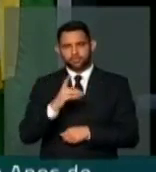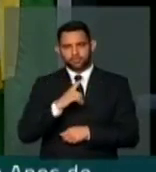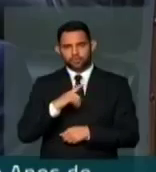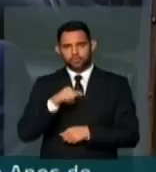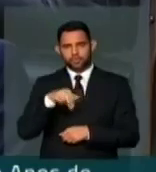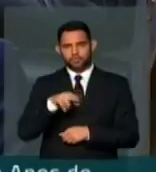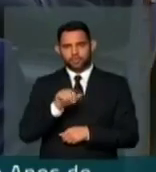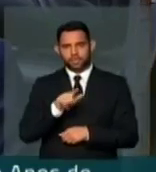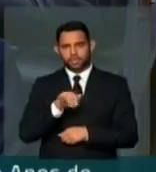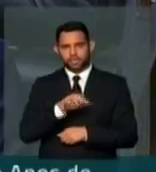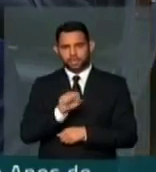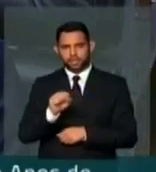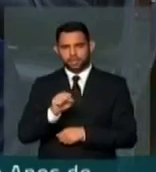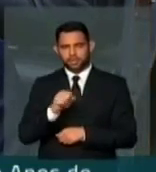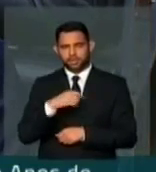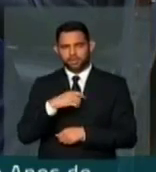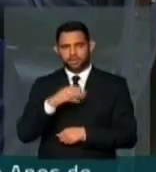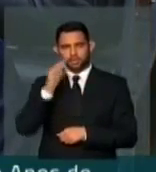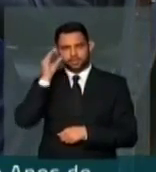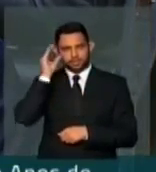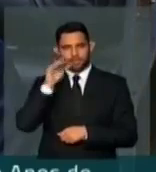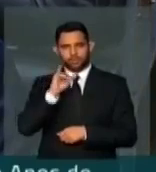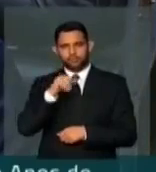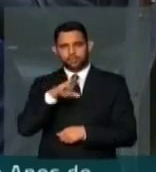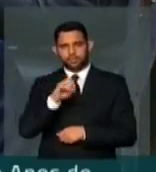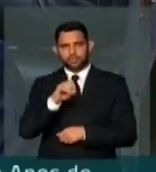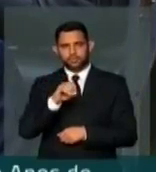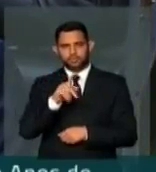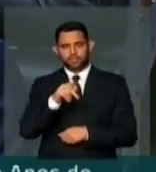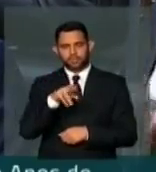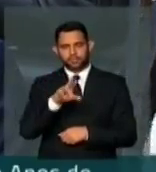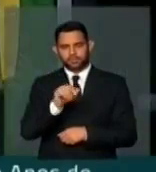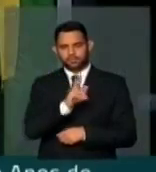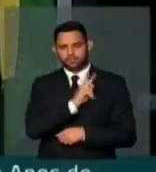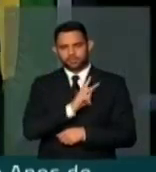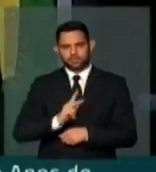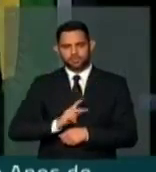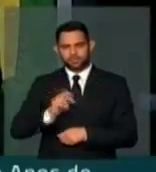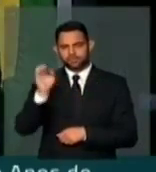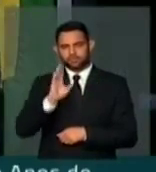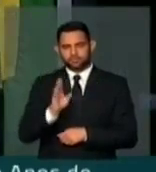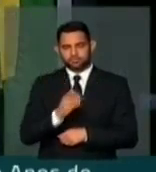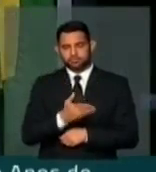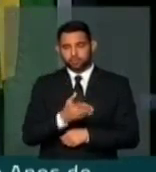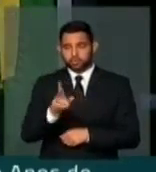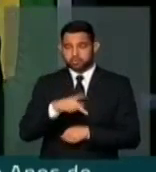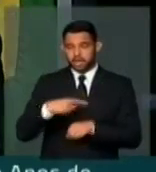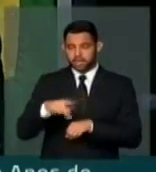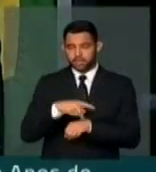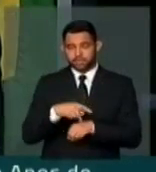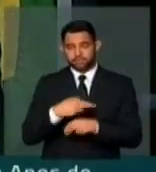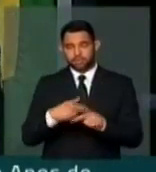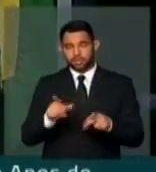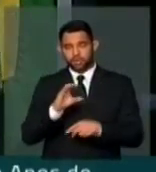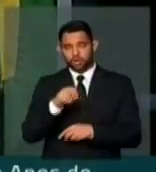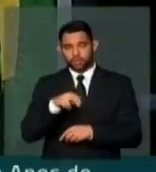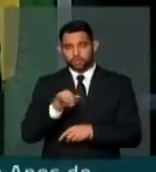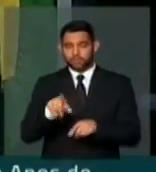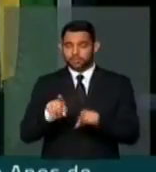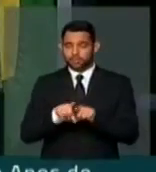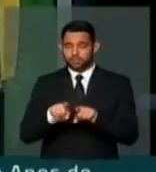uma monarquia. A China comunista é parlamentarista, com um presidente da república. Para os comunistas